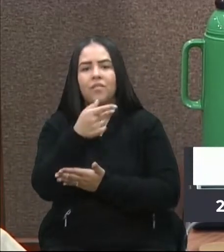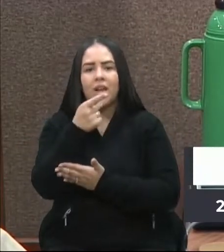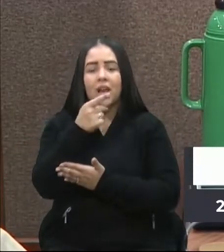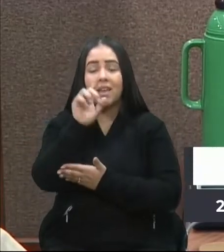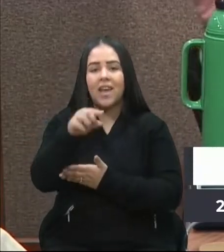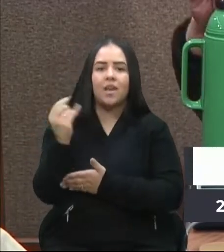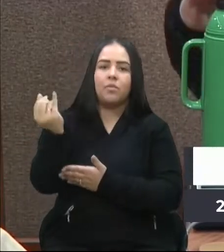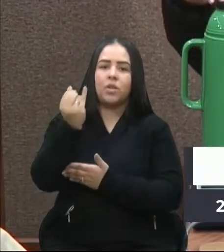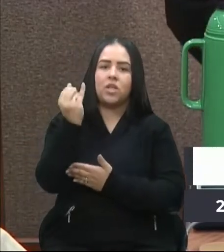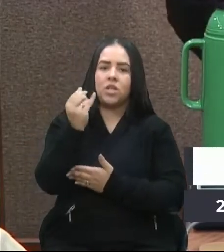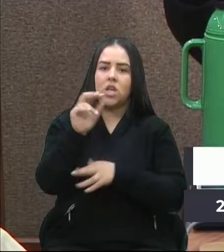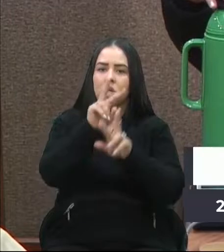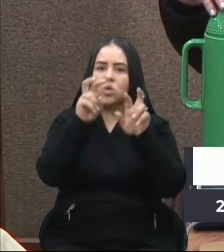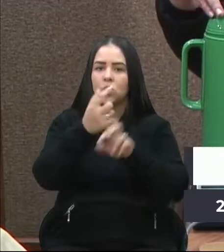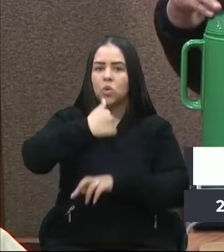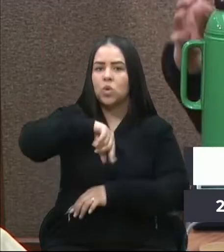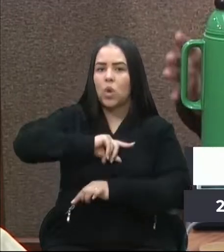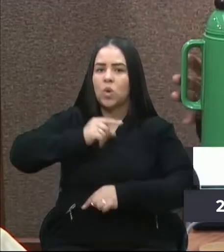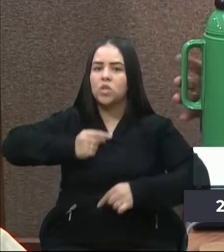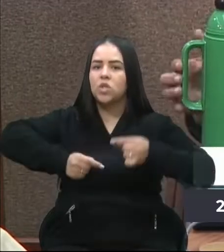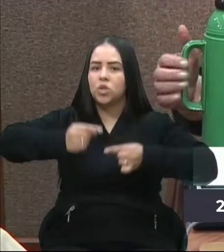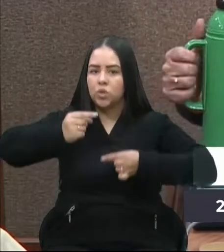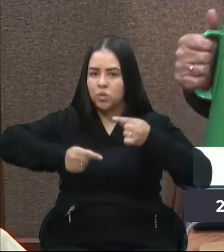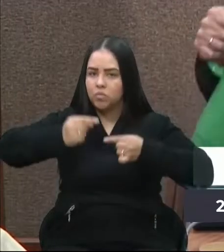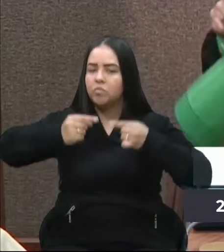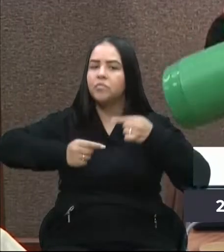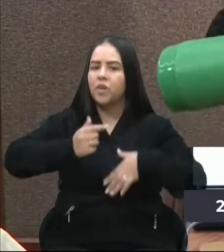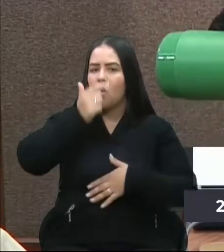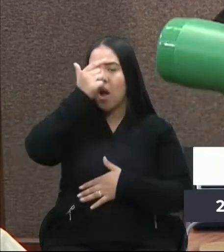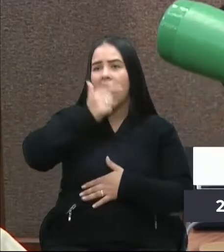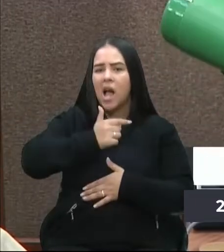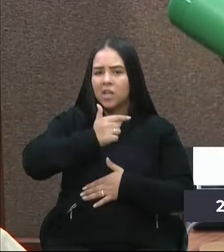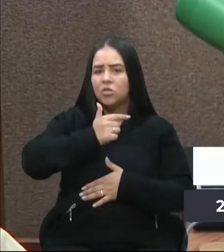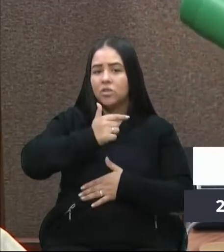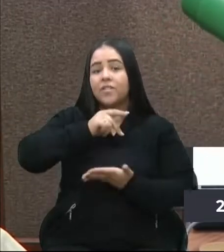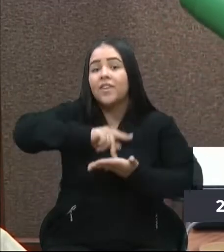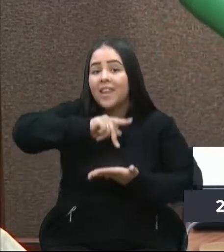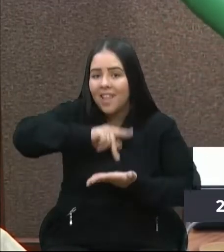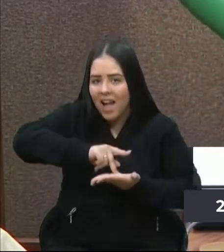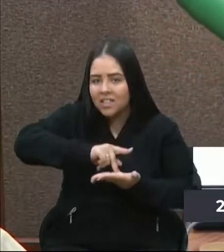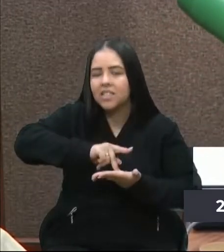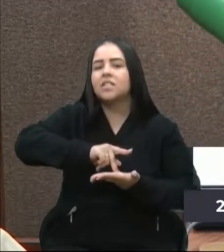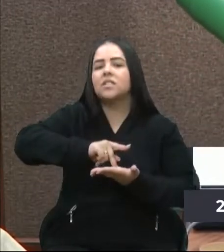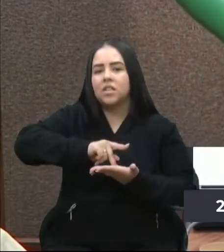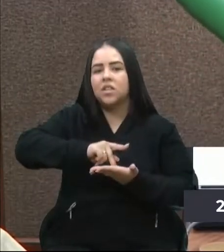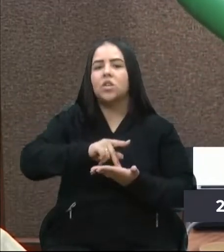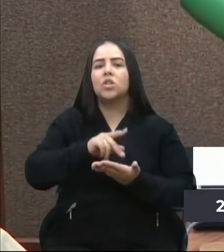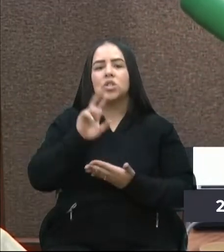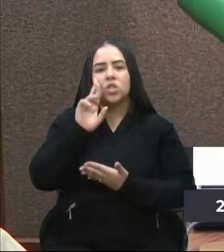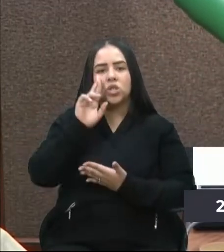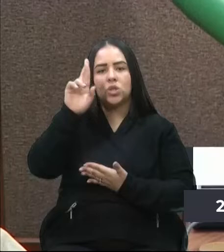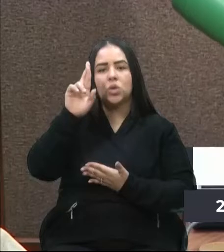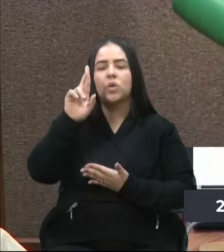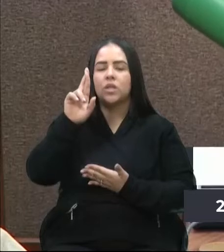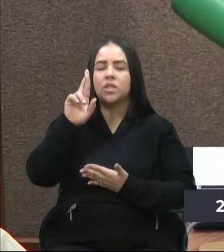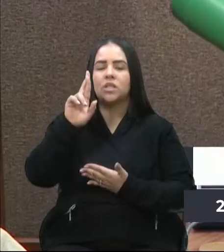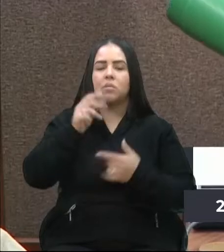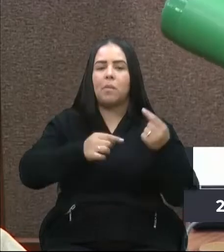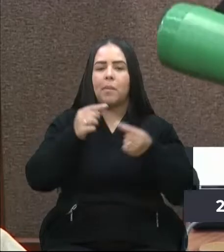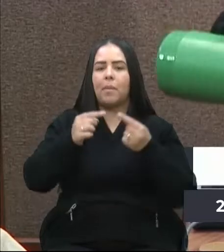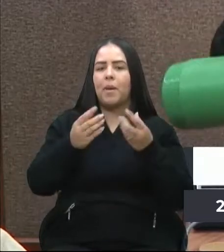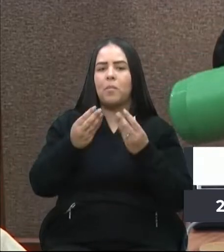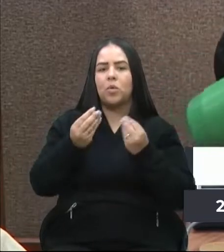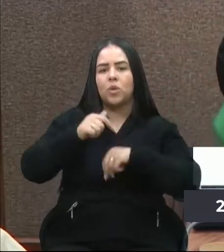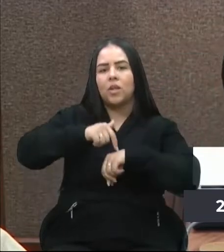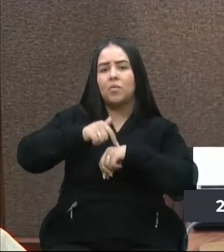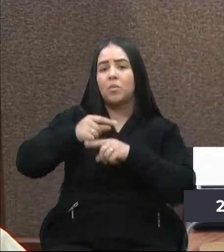que a gente debata. Eu acho que, tenho certeza, na verdade, que os diretores vêm discutindo isso há bastante tempo, porque há outros municípios, por exemplo, que estão